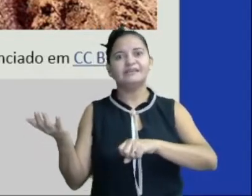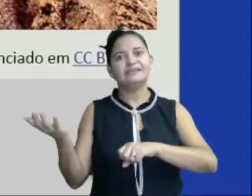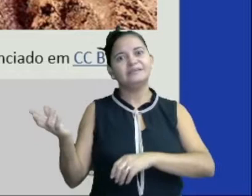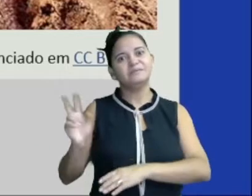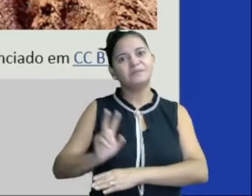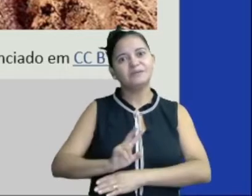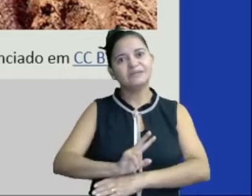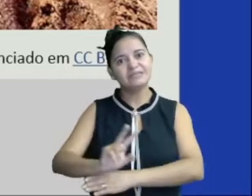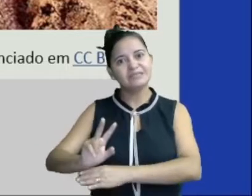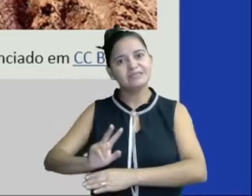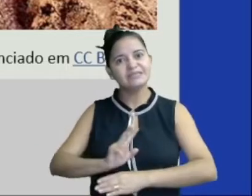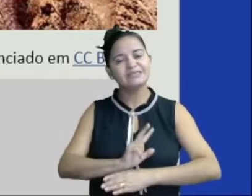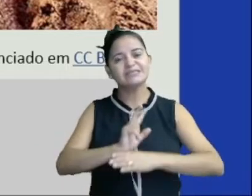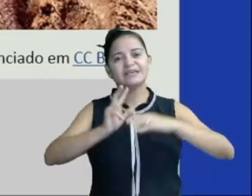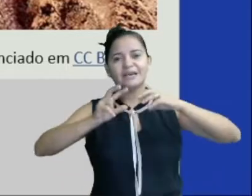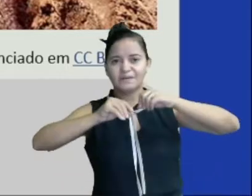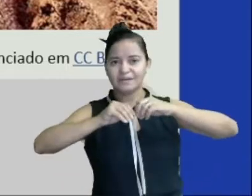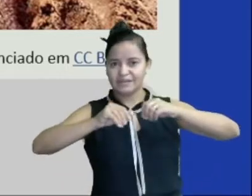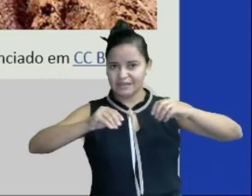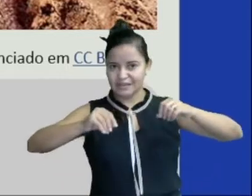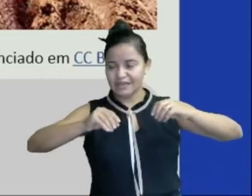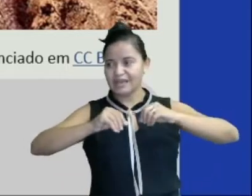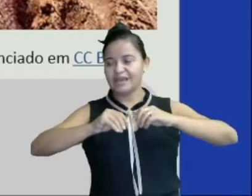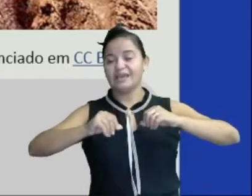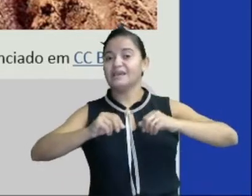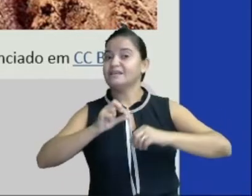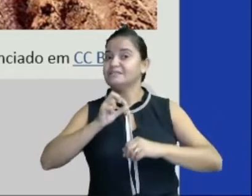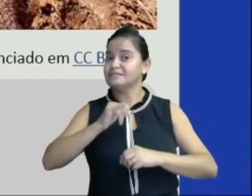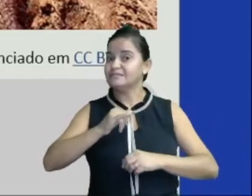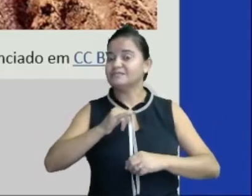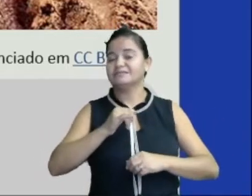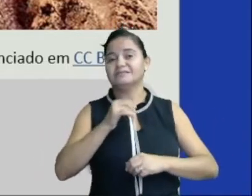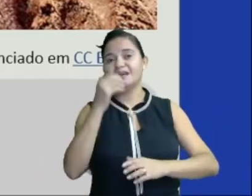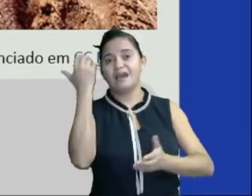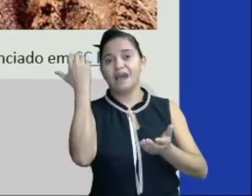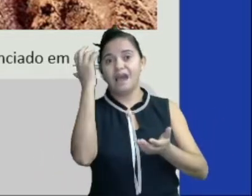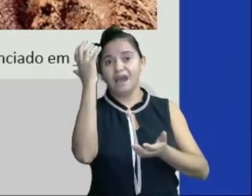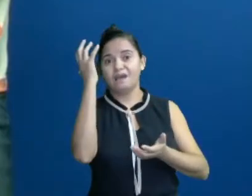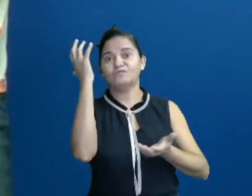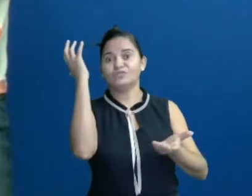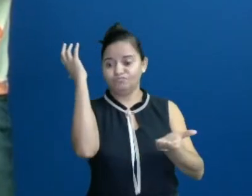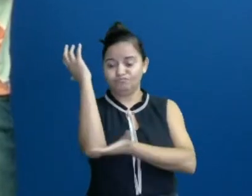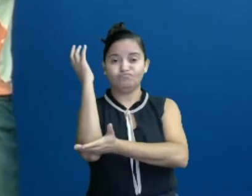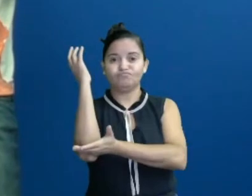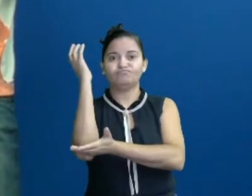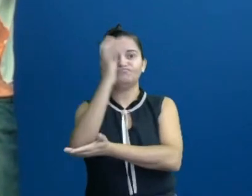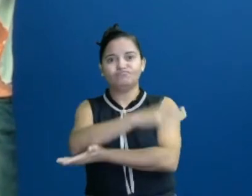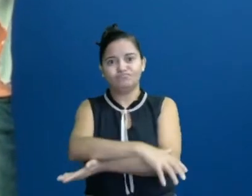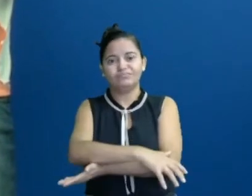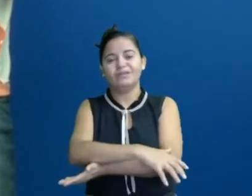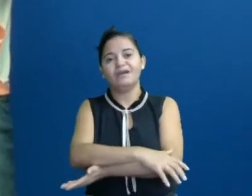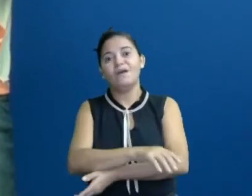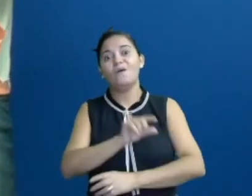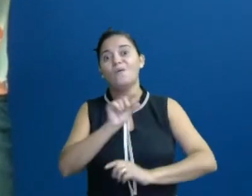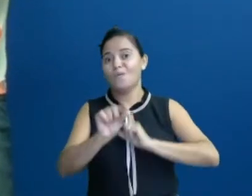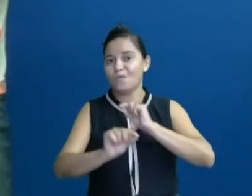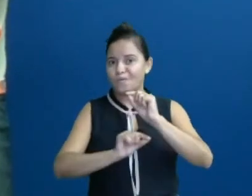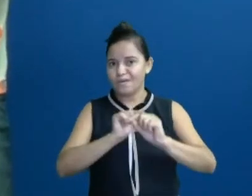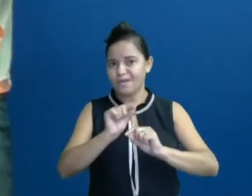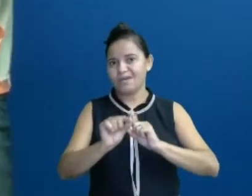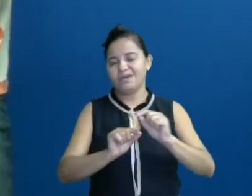gente promove o desmatamento, a gente acaba fazendo com que aquele solo ele